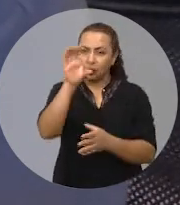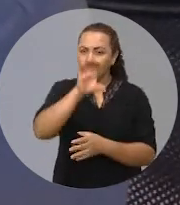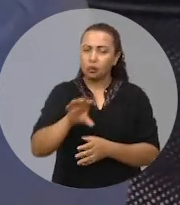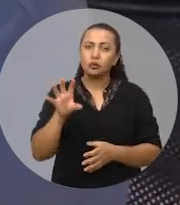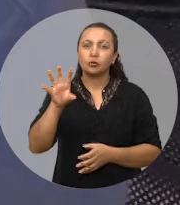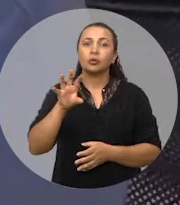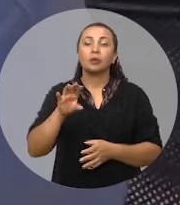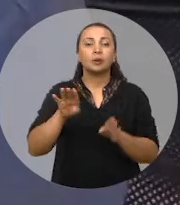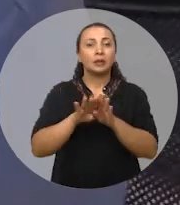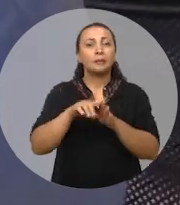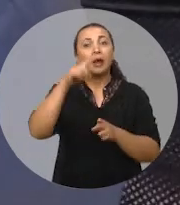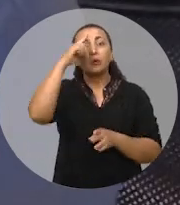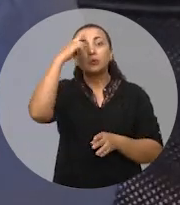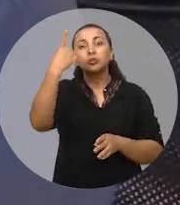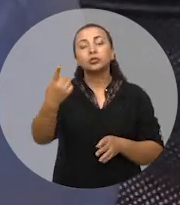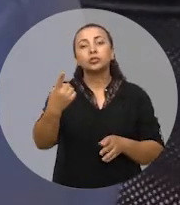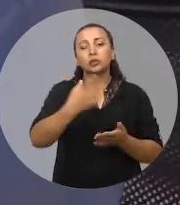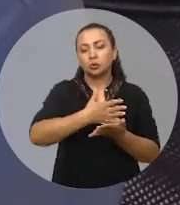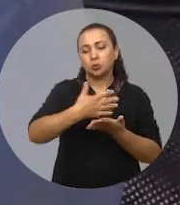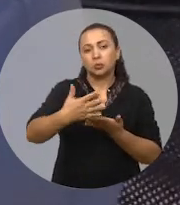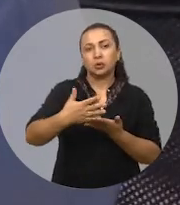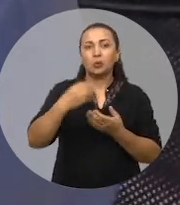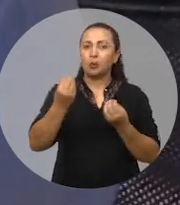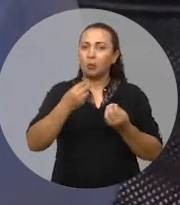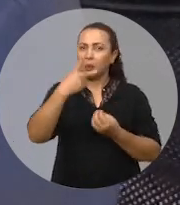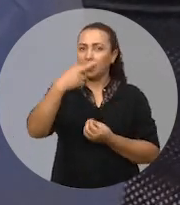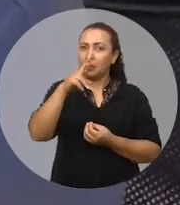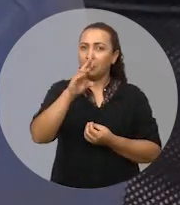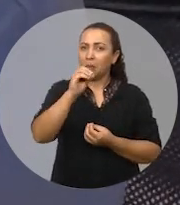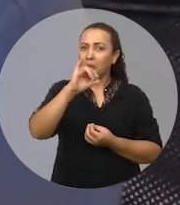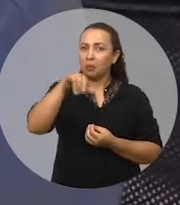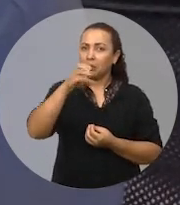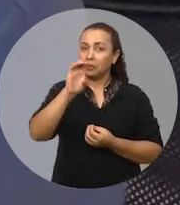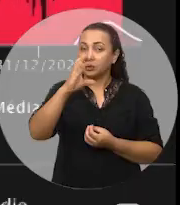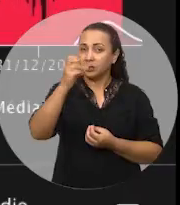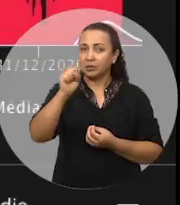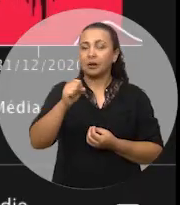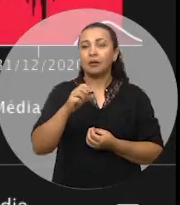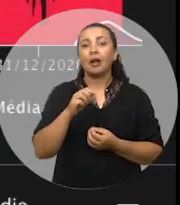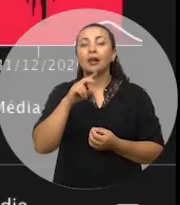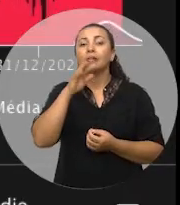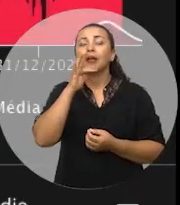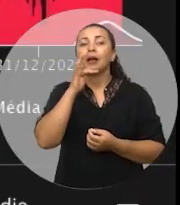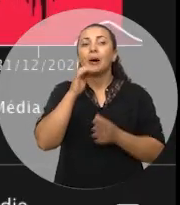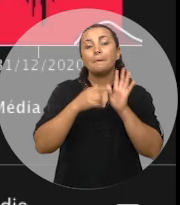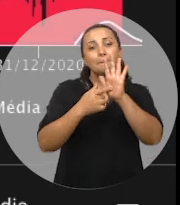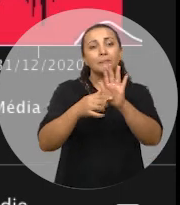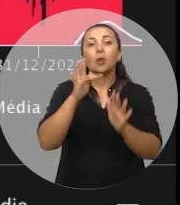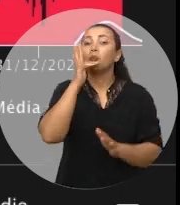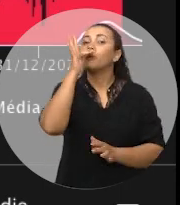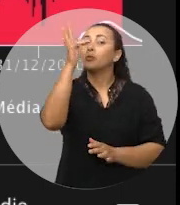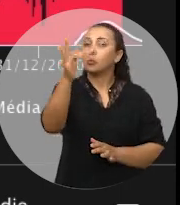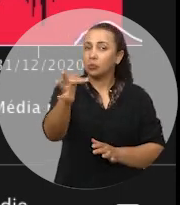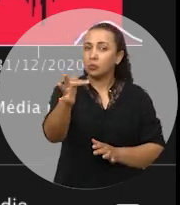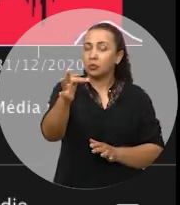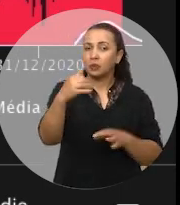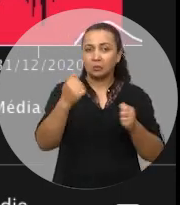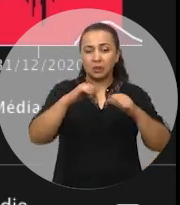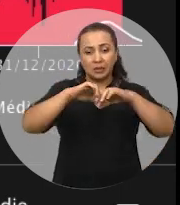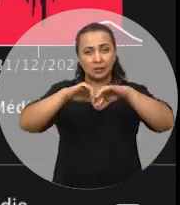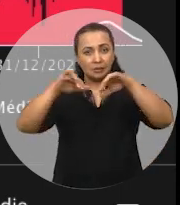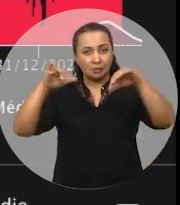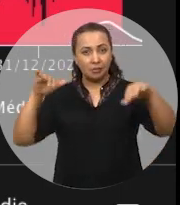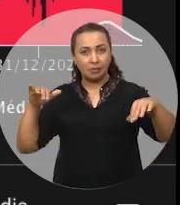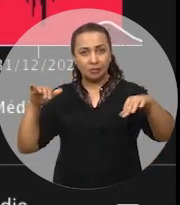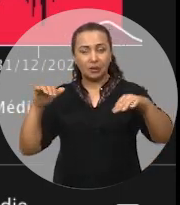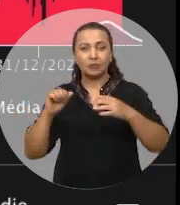Só que a data agora, como é projeção, ela aponta para o futuro. Na projeção é necessário separar,